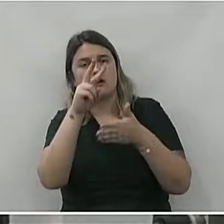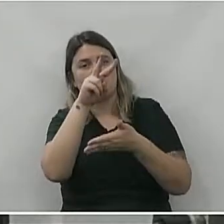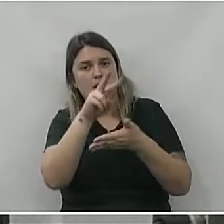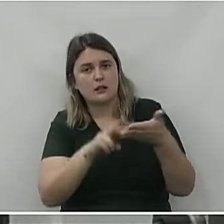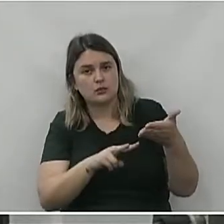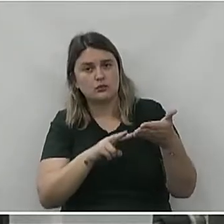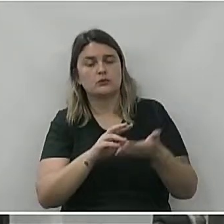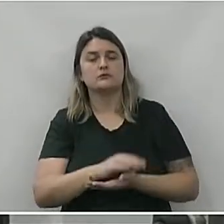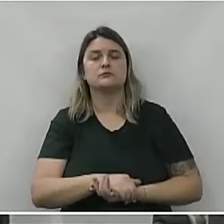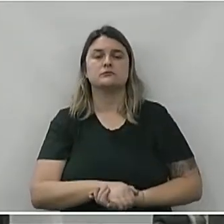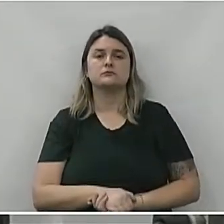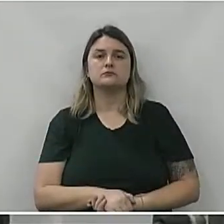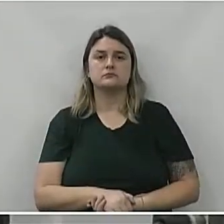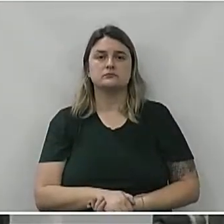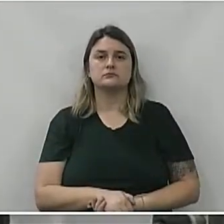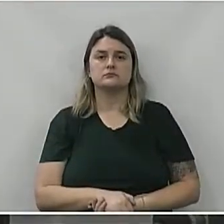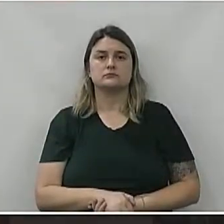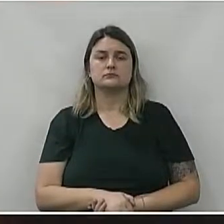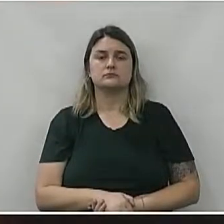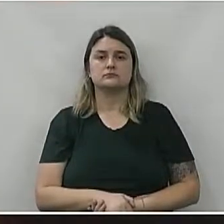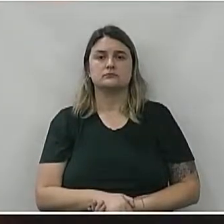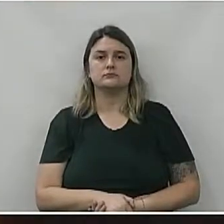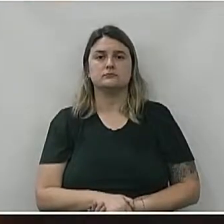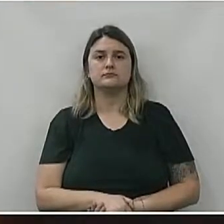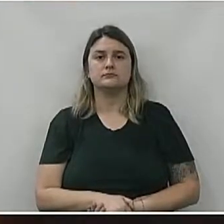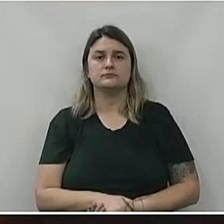proceda a leitura da matéria constante.